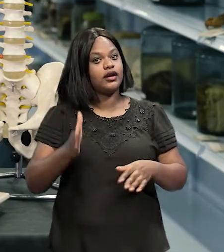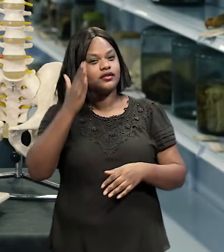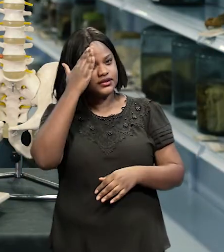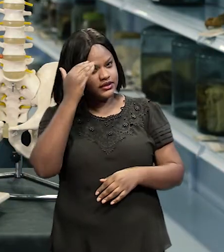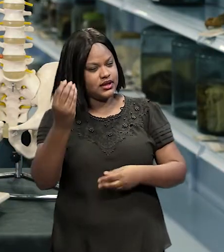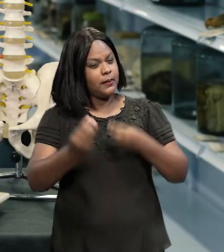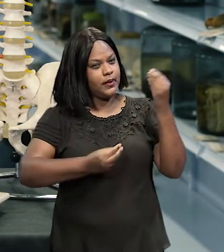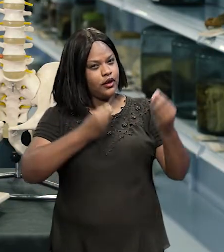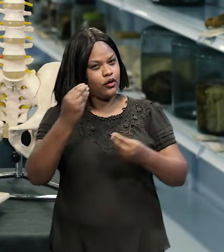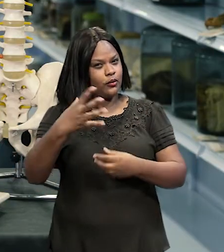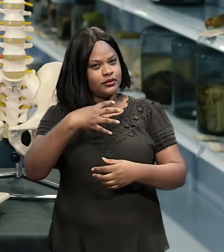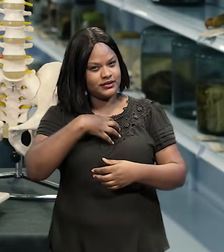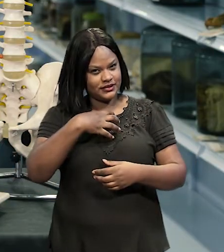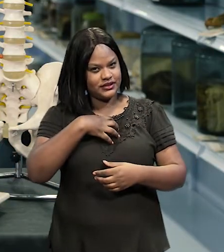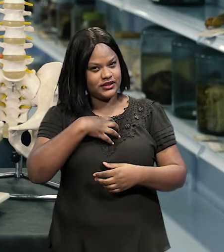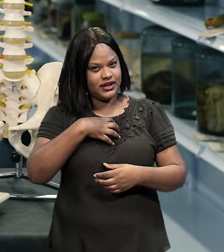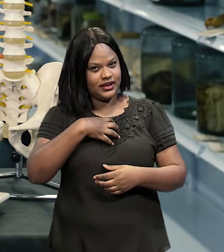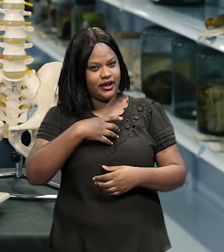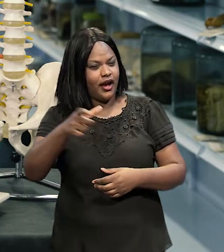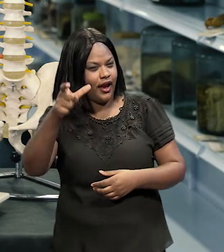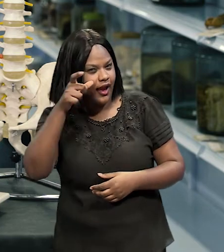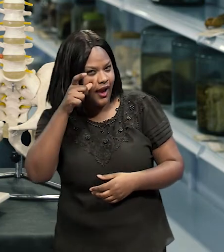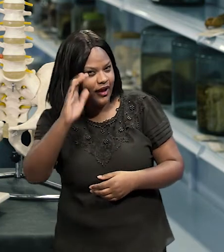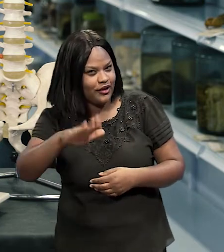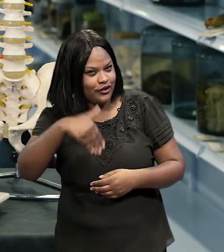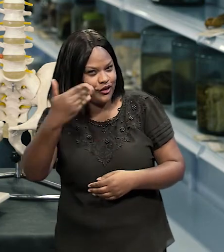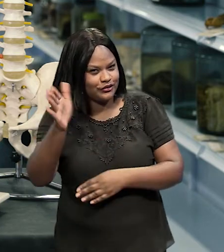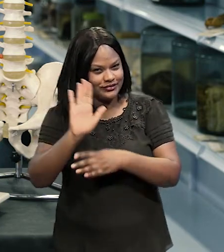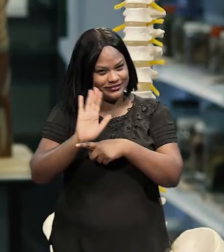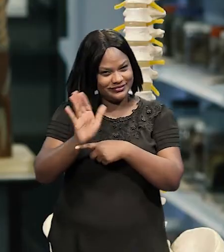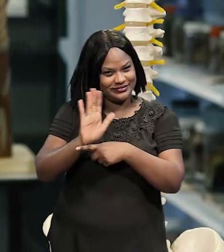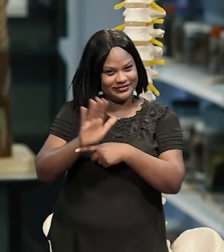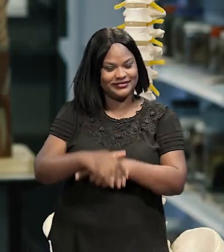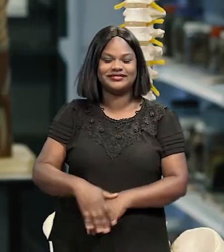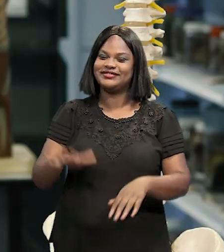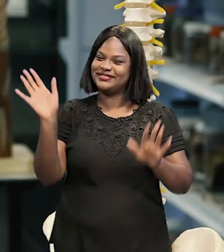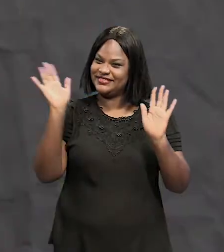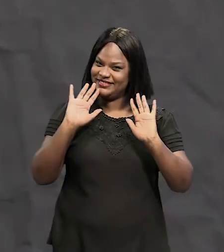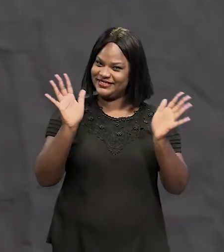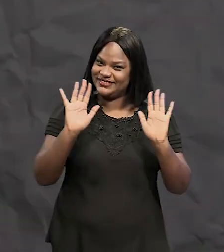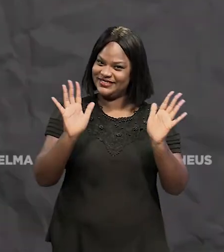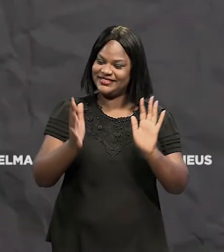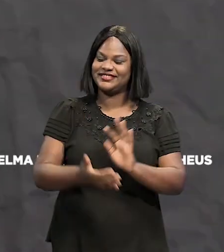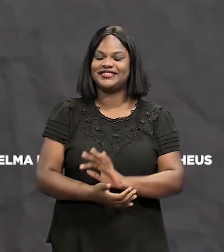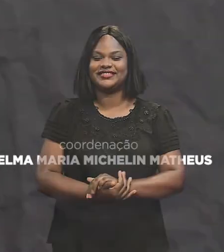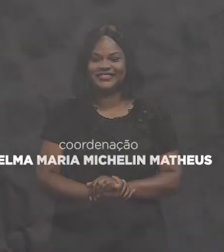percebemos as sensações, fique ligado nos próximos vídeos do Papo Anato. Até a próxima!